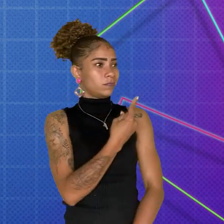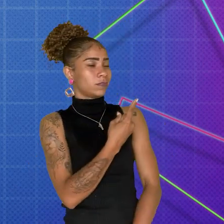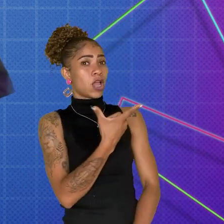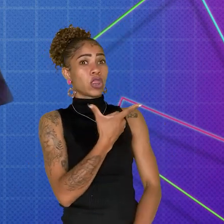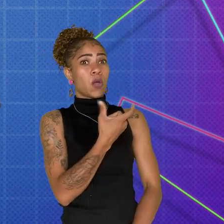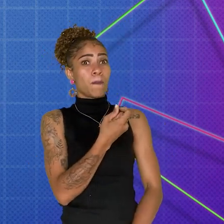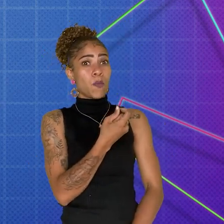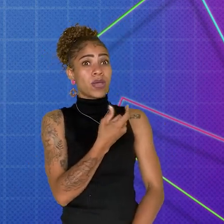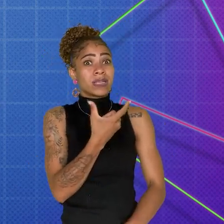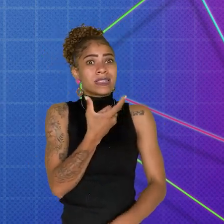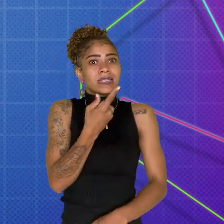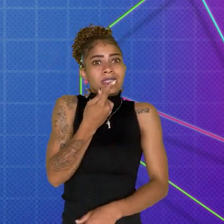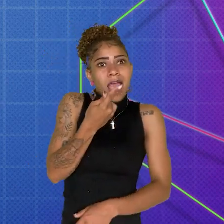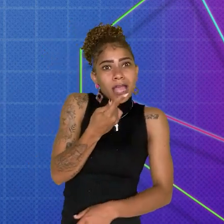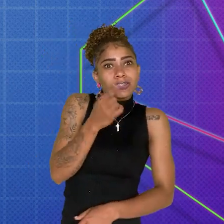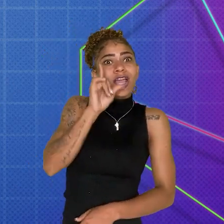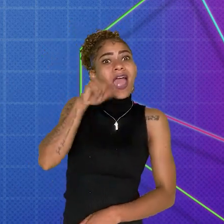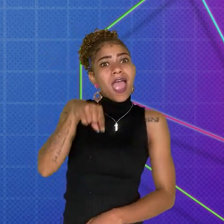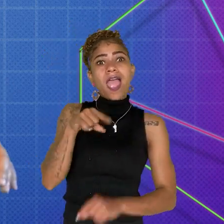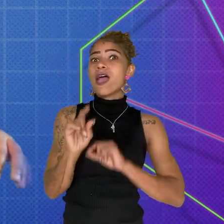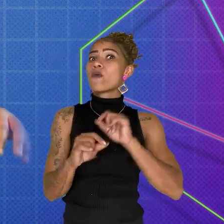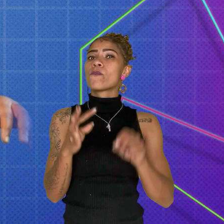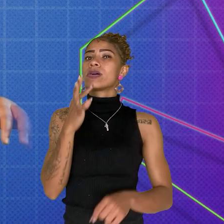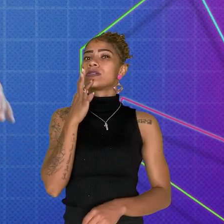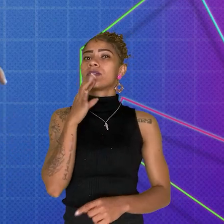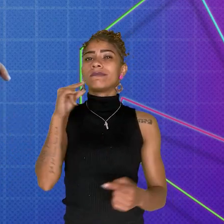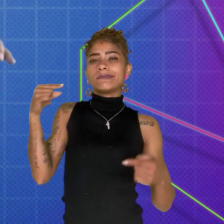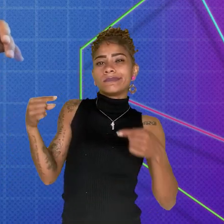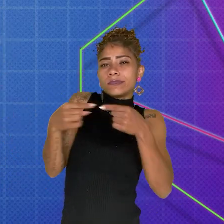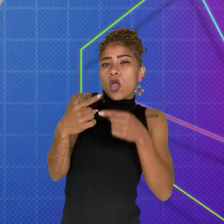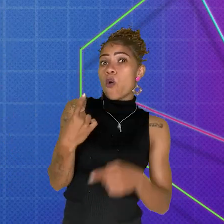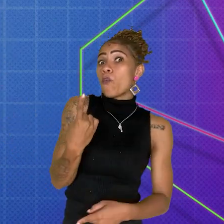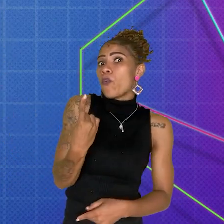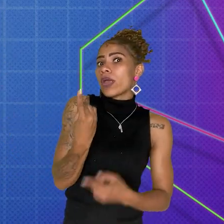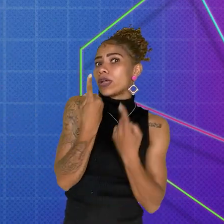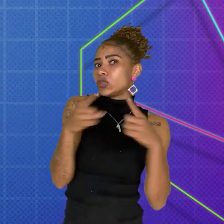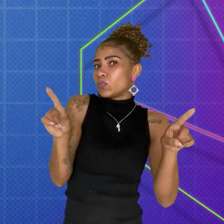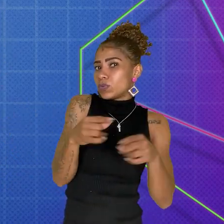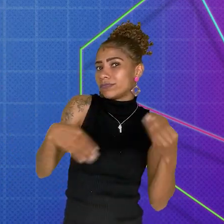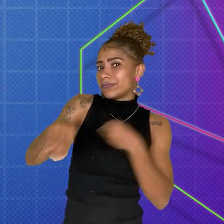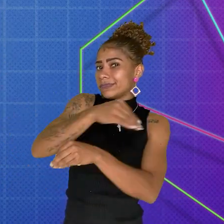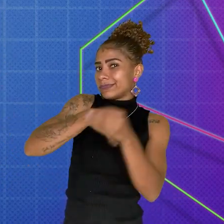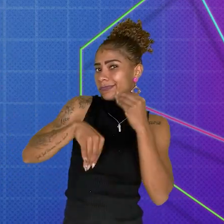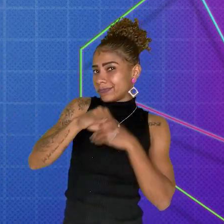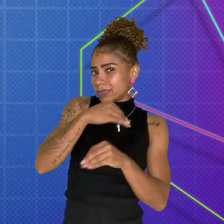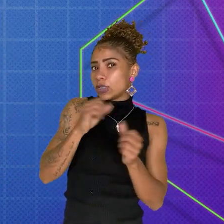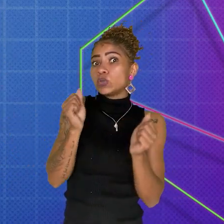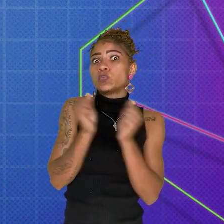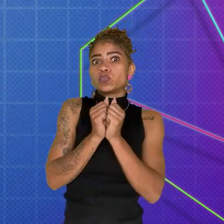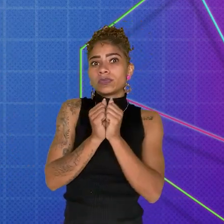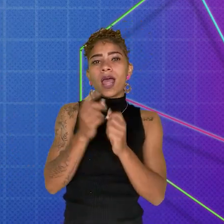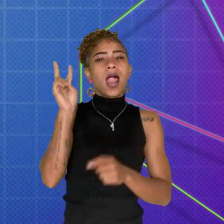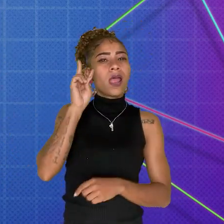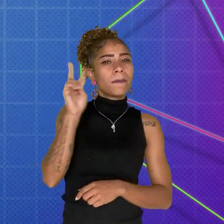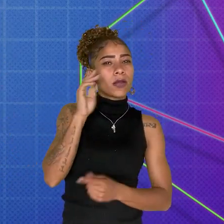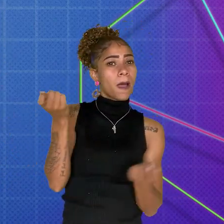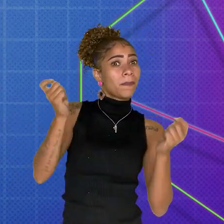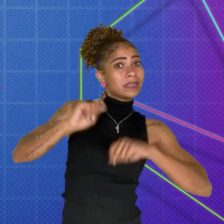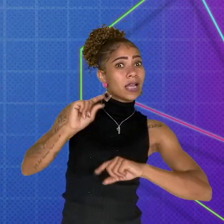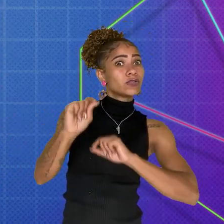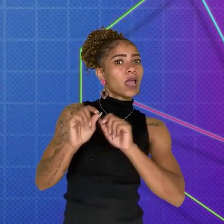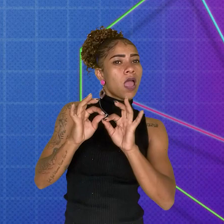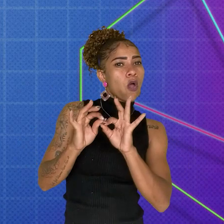Portal 2007. A trilha sonora de Portal é conhecida por sua combinação única de música eletrônica e vocais e é lembrado